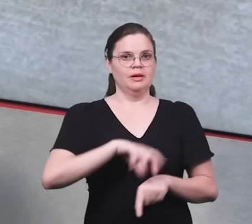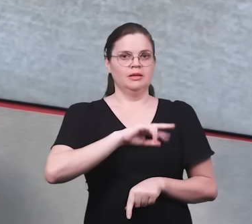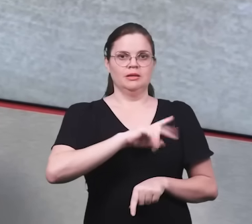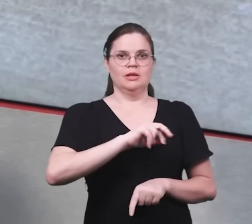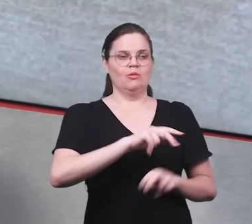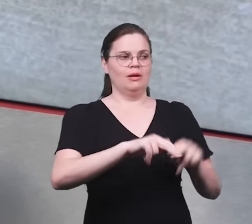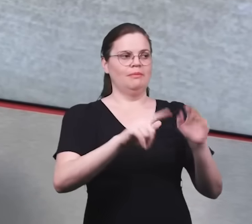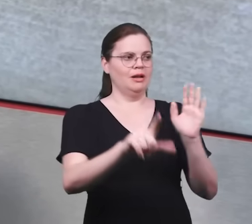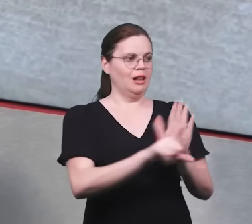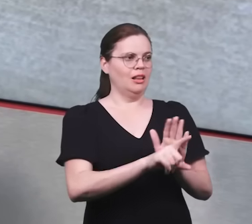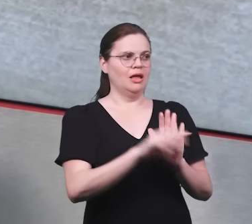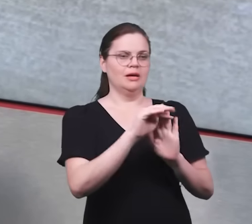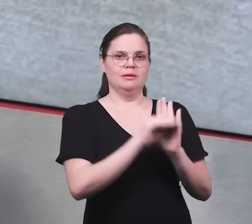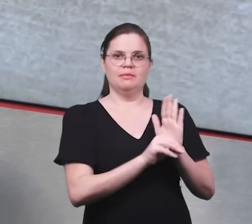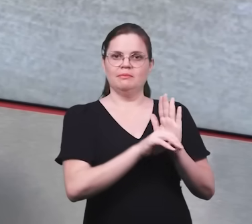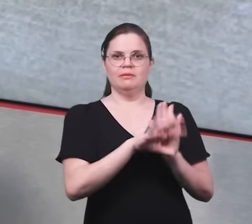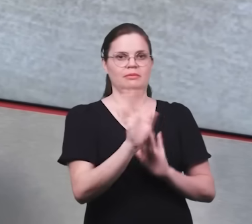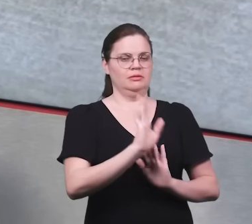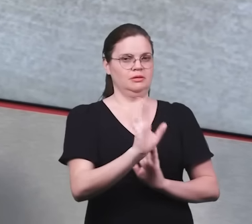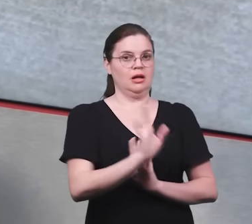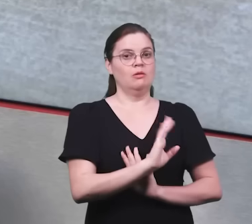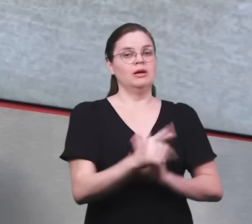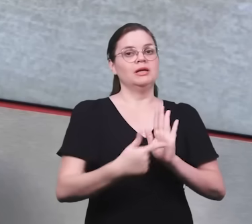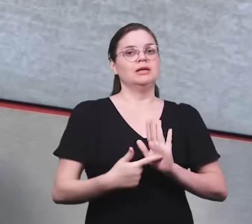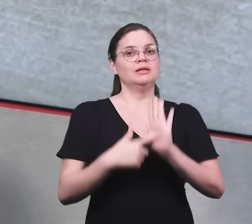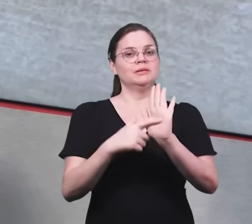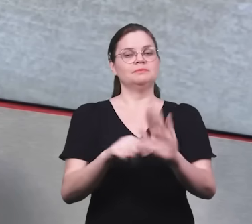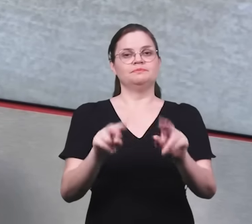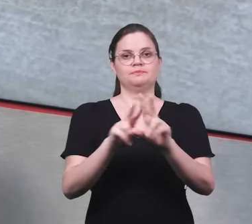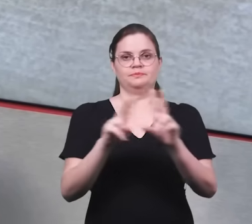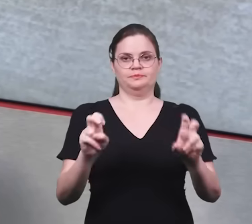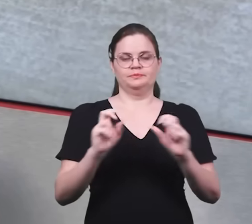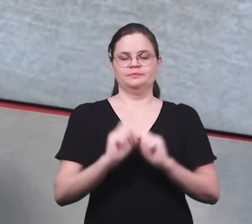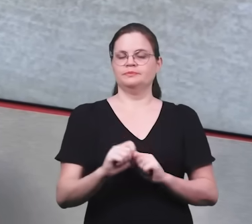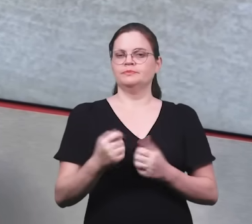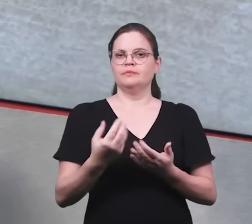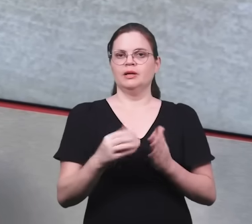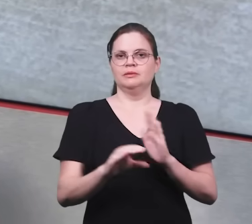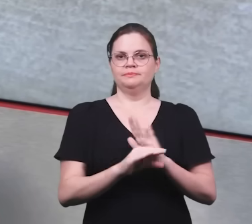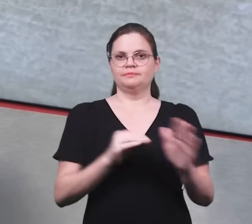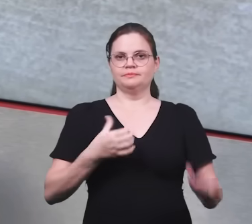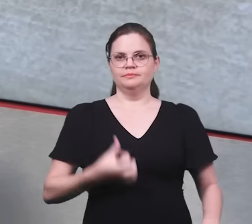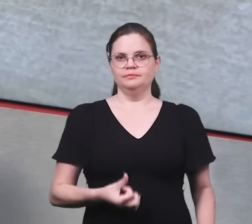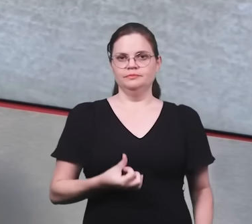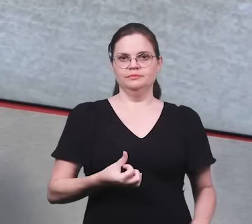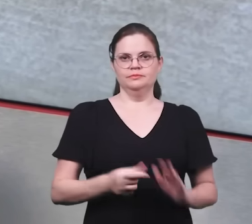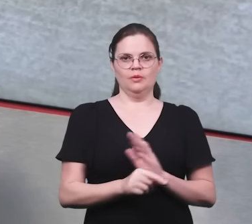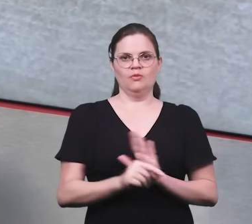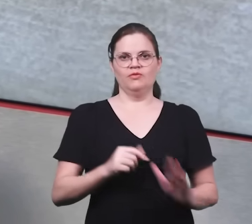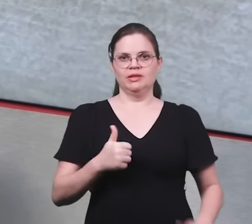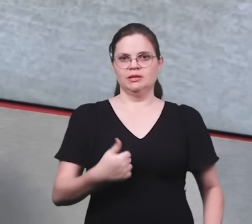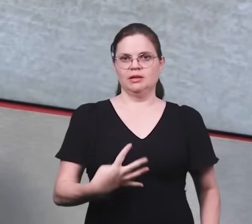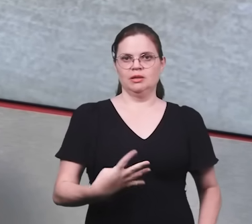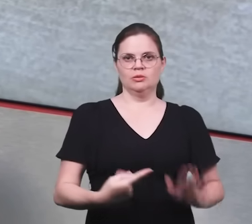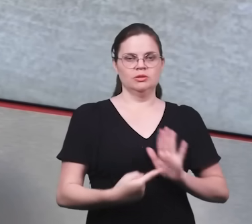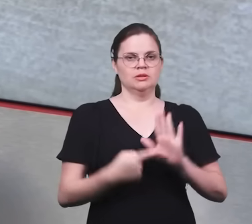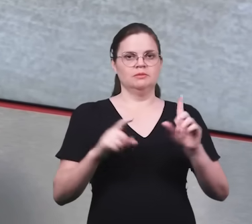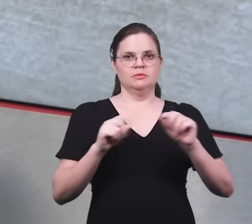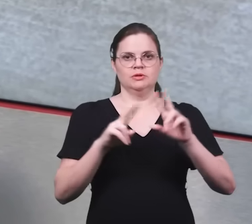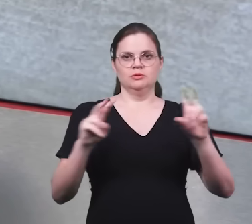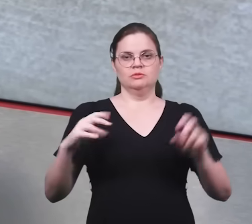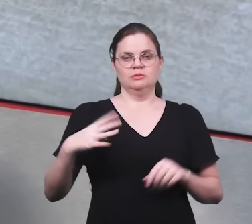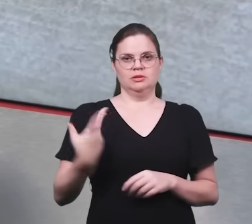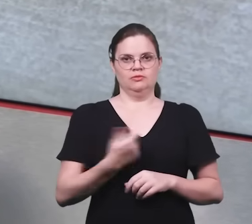das próprias leis. Não é nesse sentido. Ele então escreveu no capítulo 6, verso 14, sobre a questão ainda de